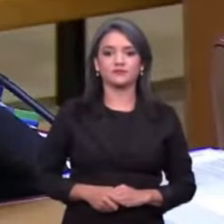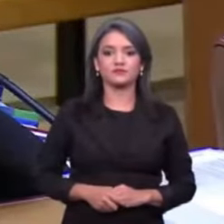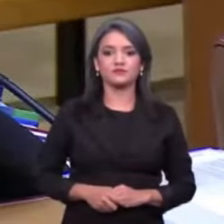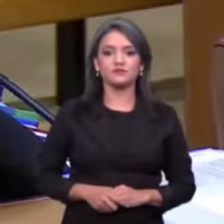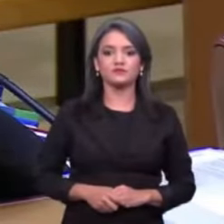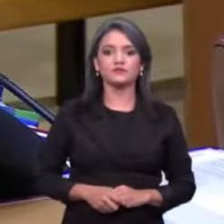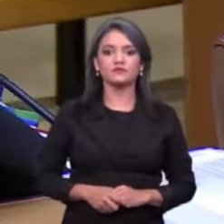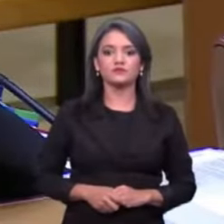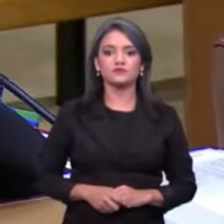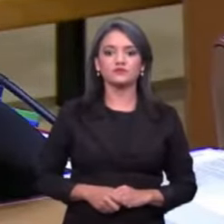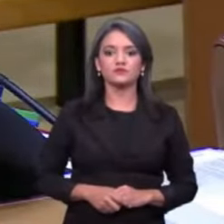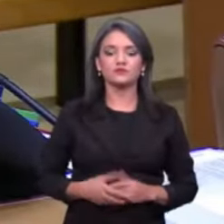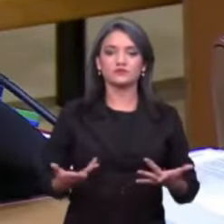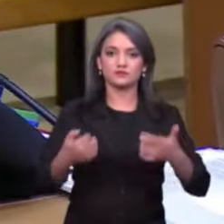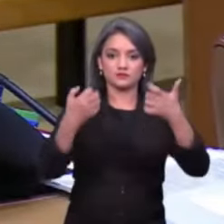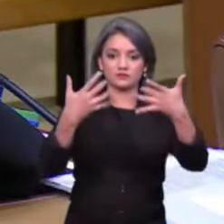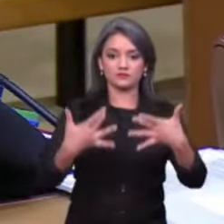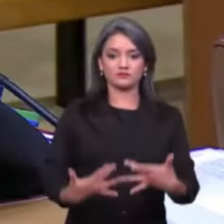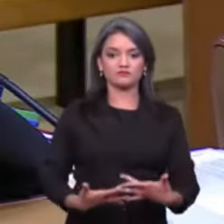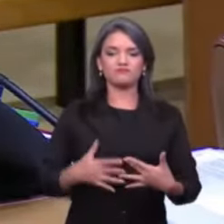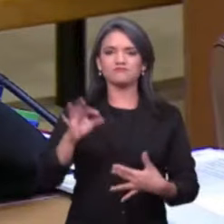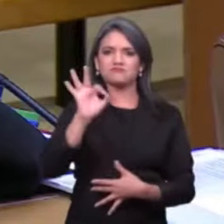Falar um pouco sobre as taxas.